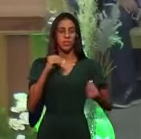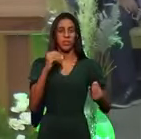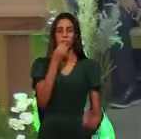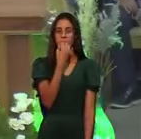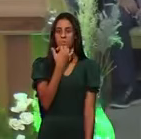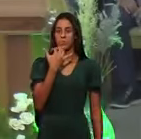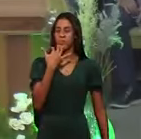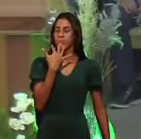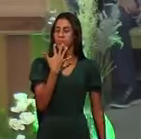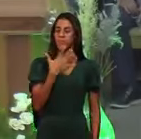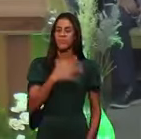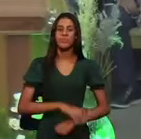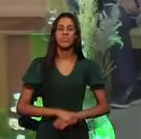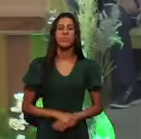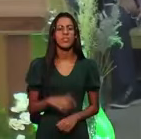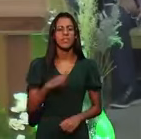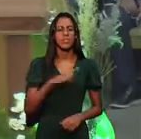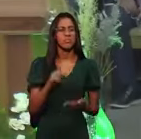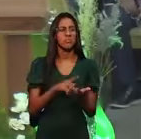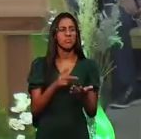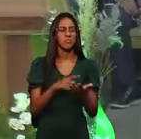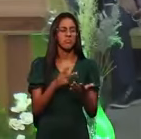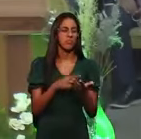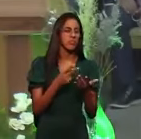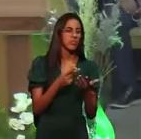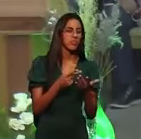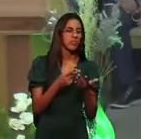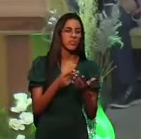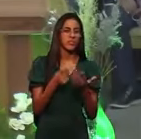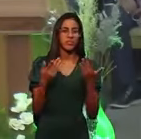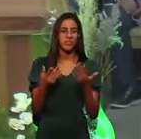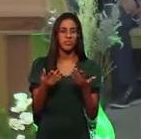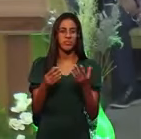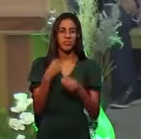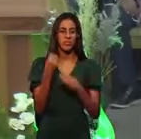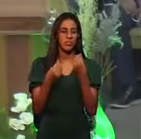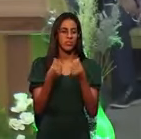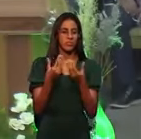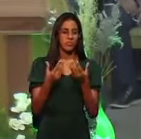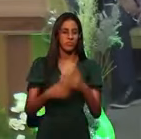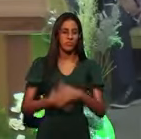está bem, né? Tem um hinozinho da alma, não tem? Que vocês cantam, como é?